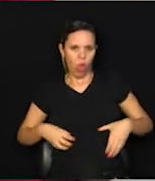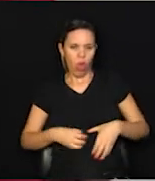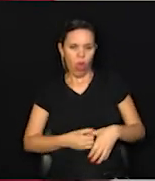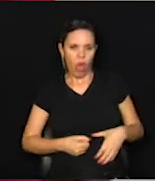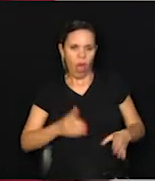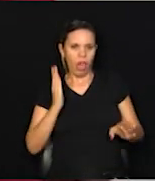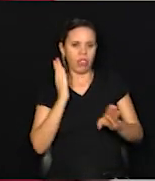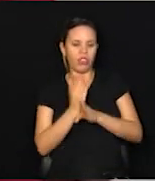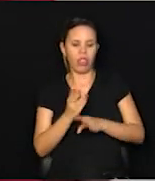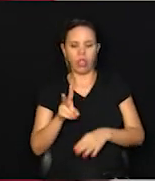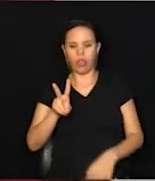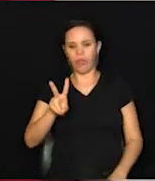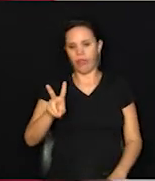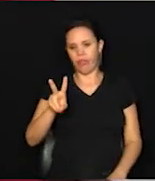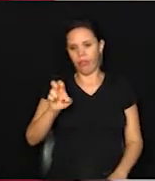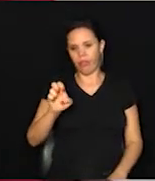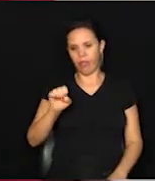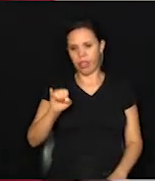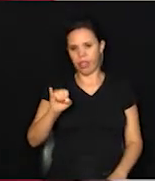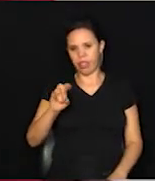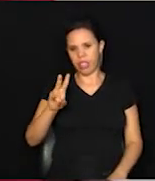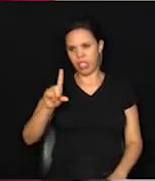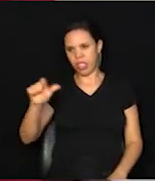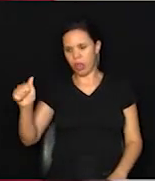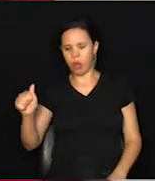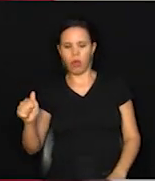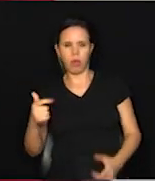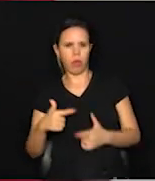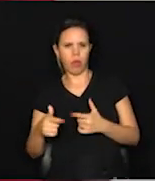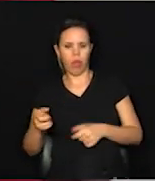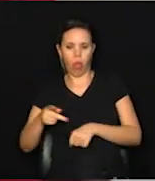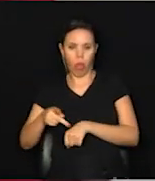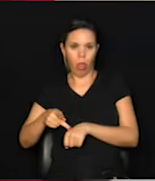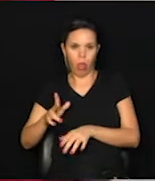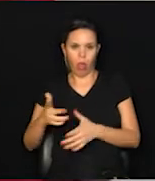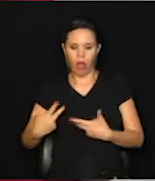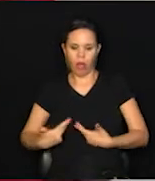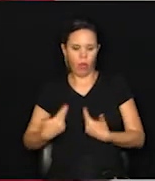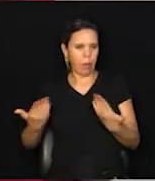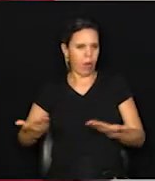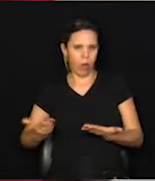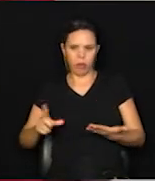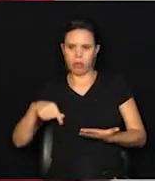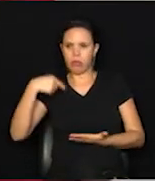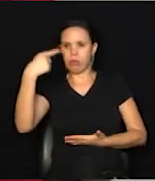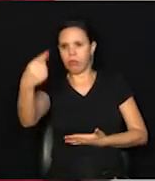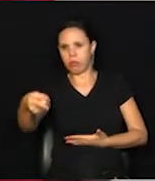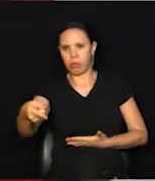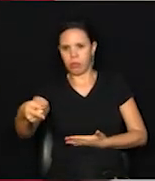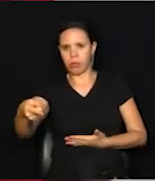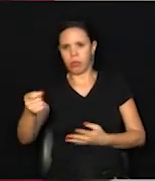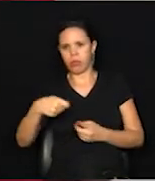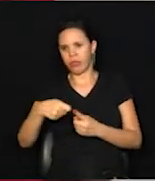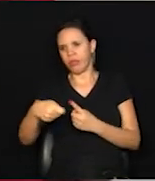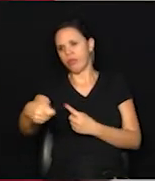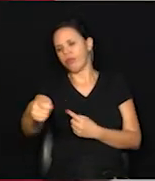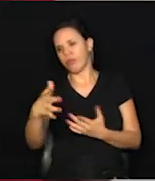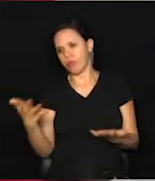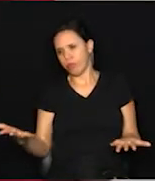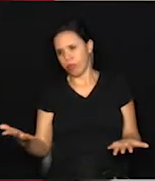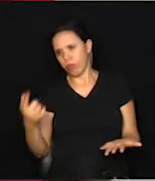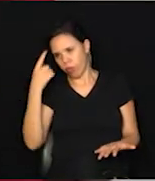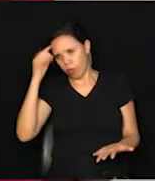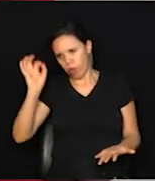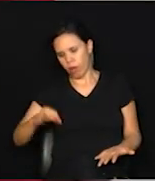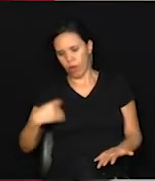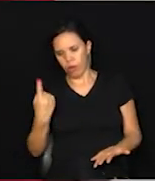uma vesícula que pode estar com cálculo, se ele não vai operar agora, ele vai ter que operar daqui a meses, né? Então, assim, o ideal é que